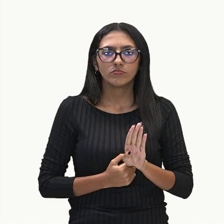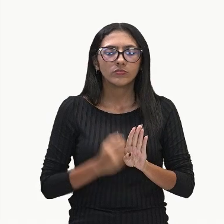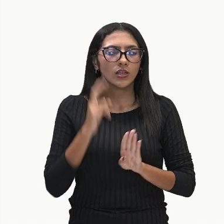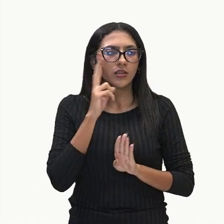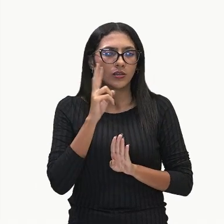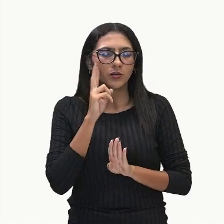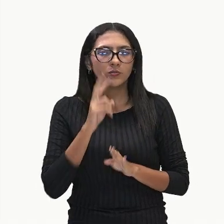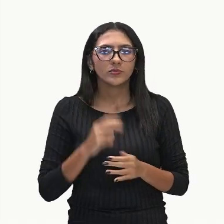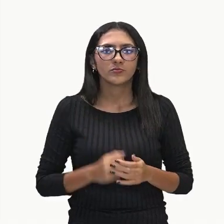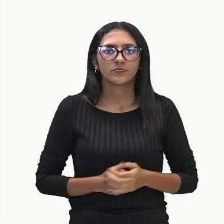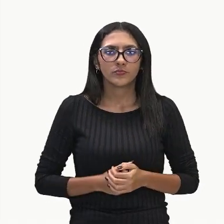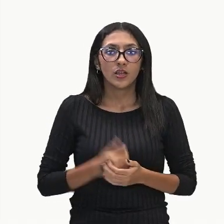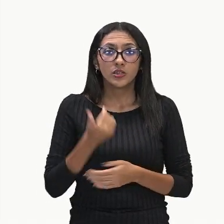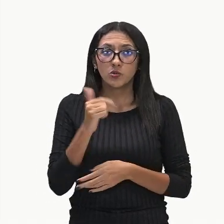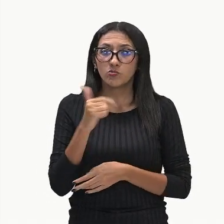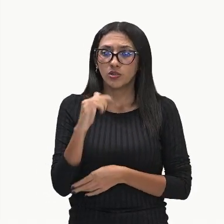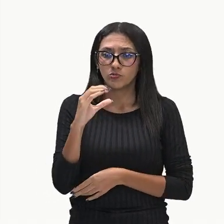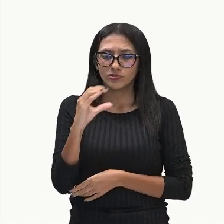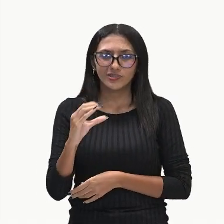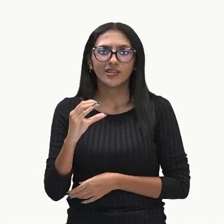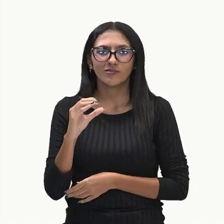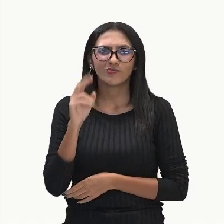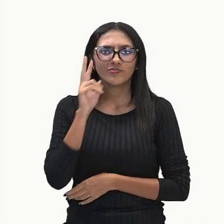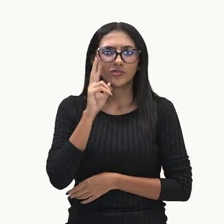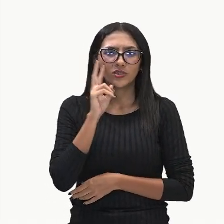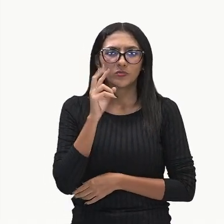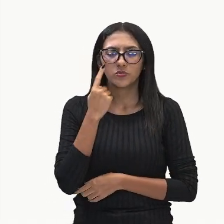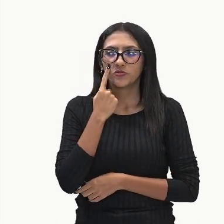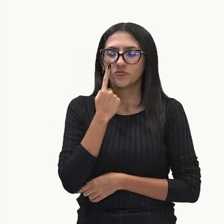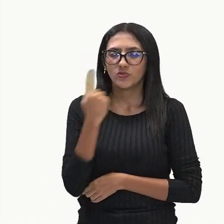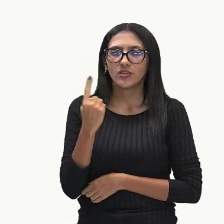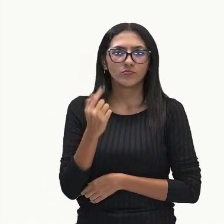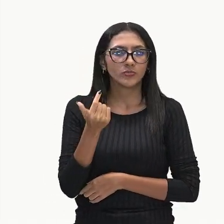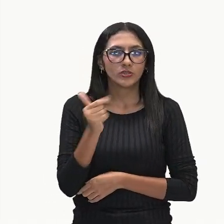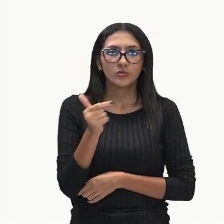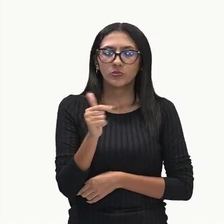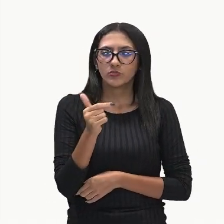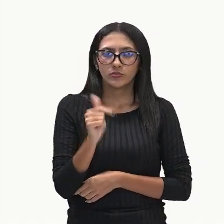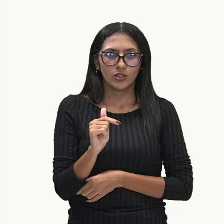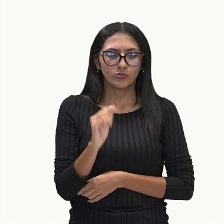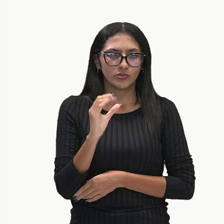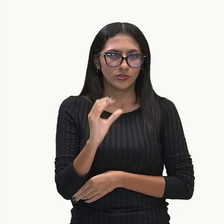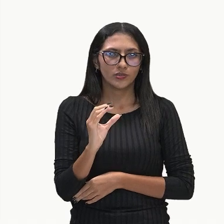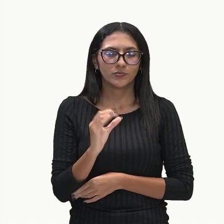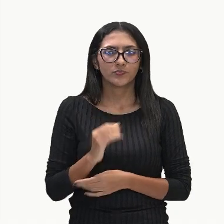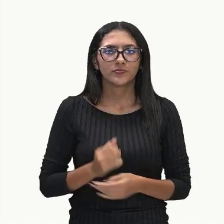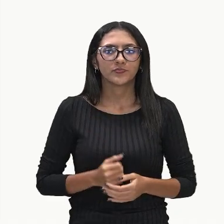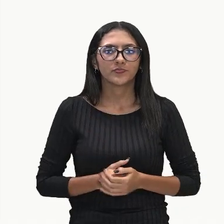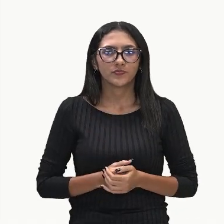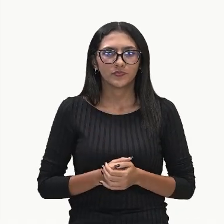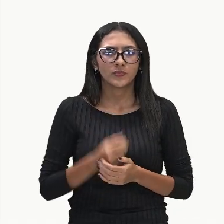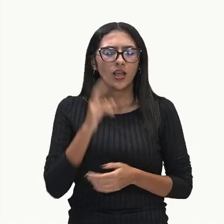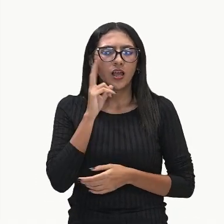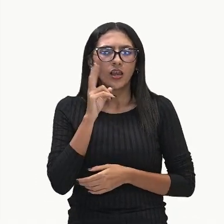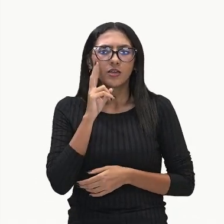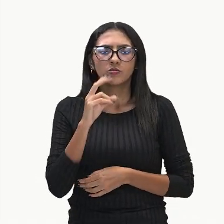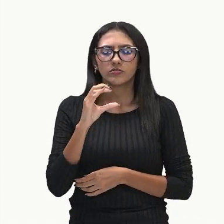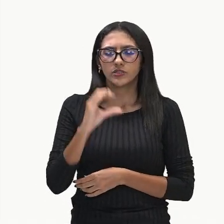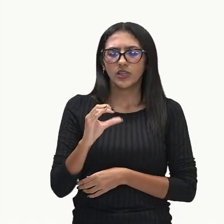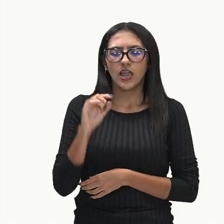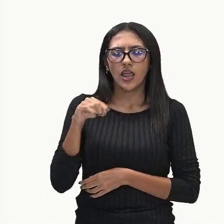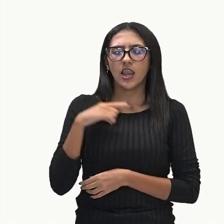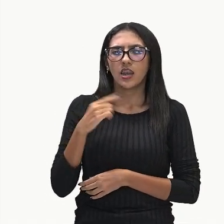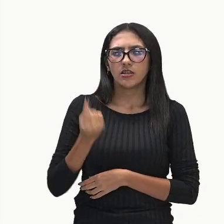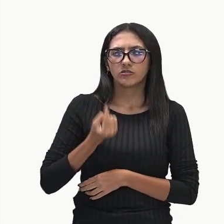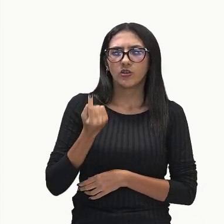esqueça, não tem o C. Você olha aqui, você não vê, você não visualiza aquele termo independente, aquele que não